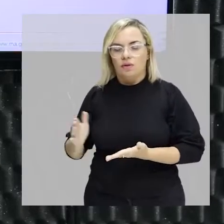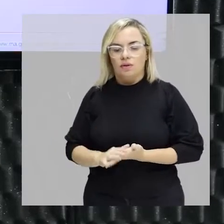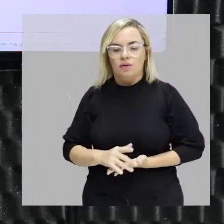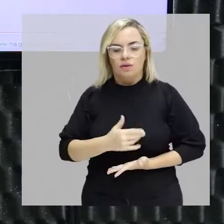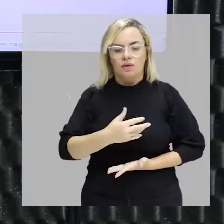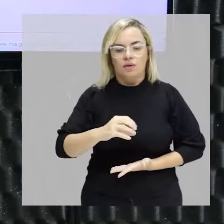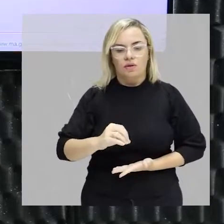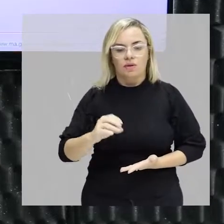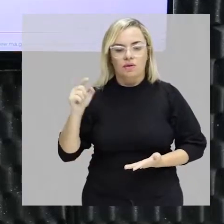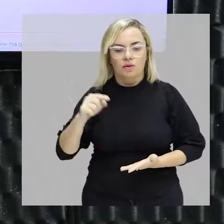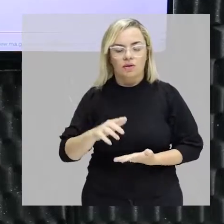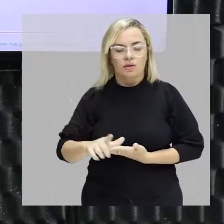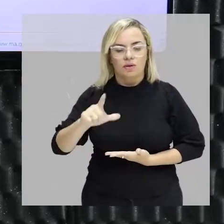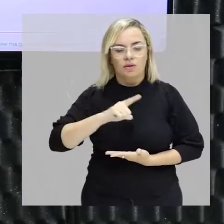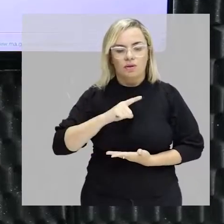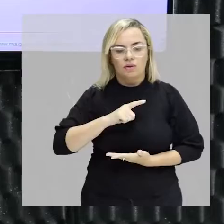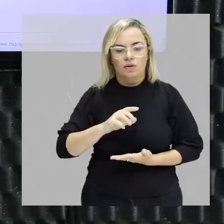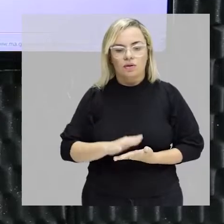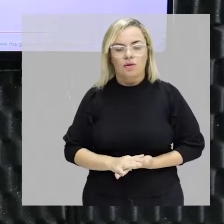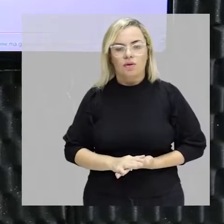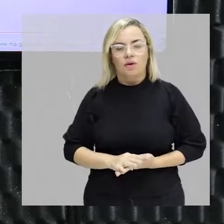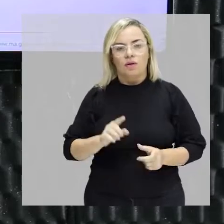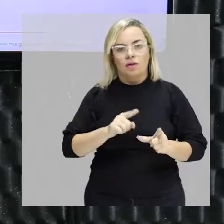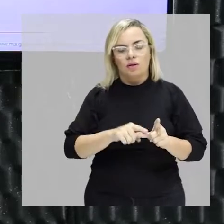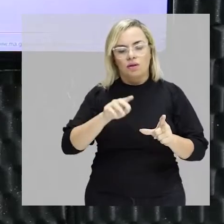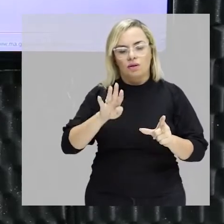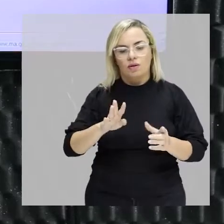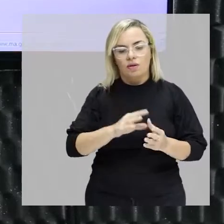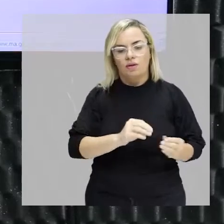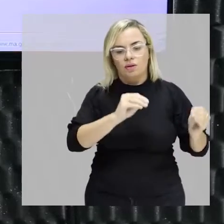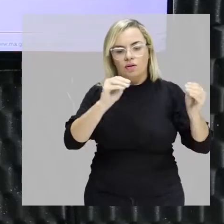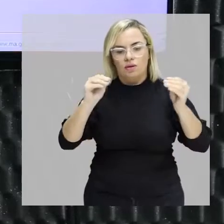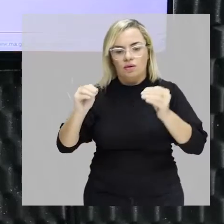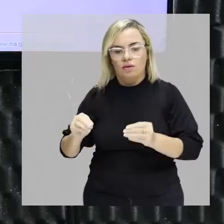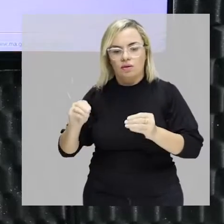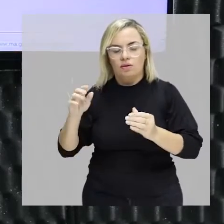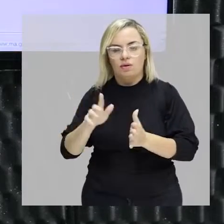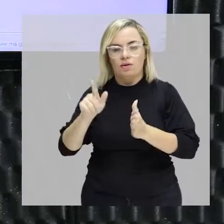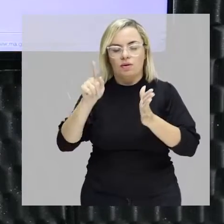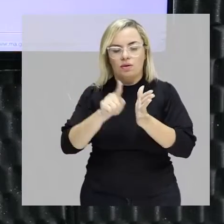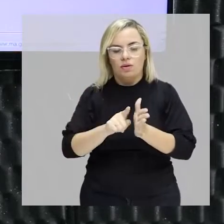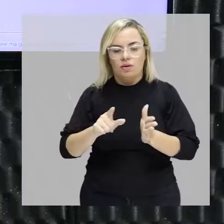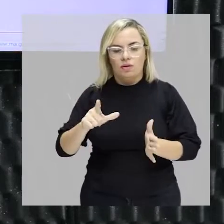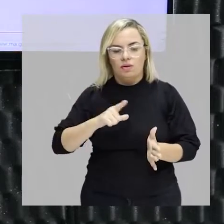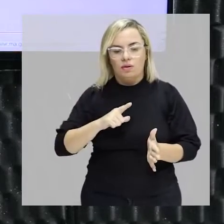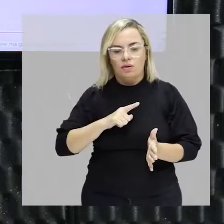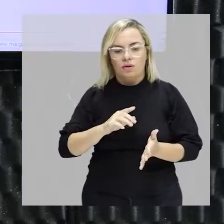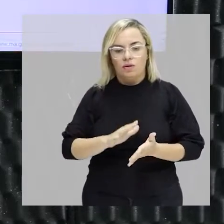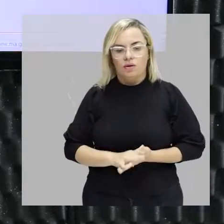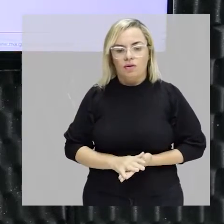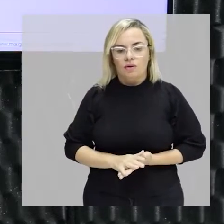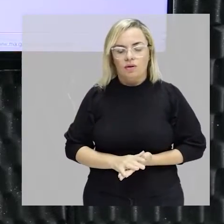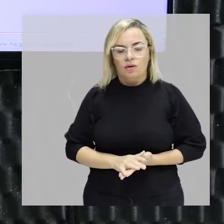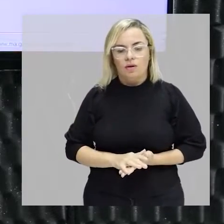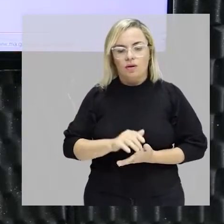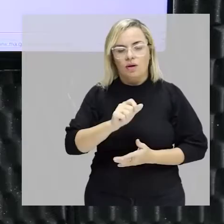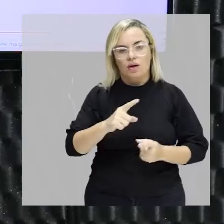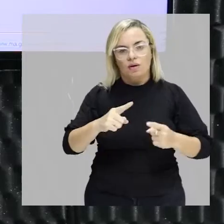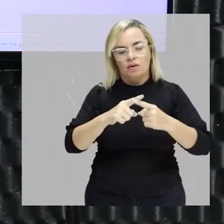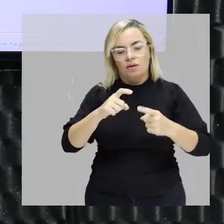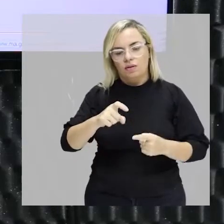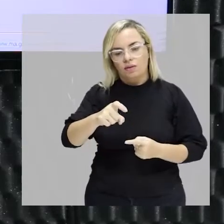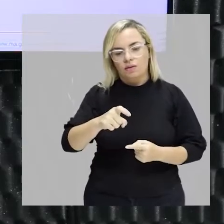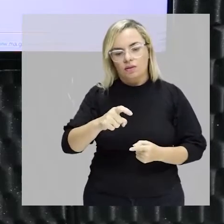aqui, o que é que você vai ter? Como o b é um número, ele vai mudar de membro, vai negativo, né? Então, tu vai ter a vezes x igual a menos b. Logo, o